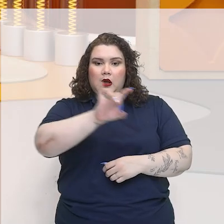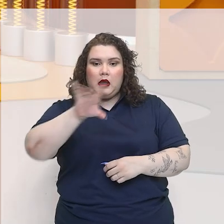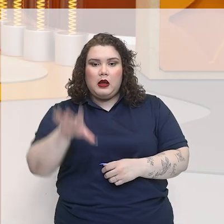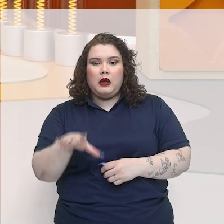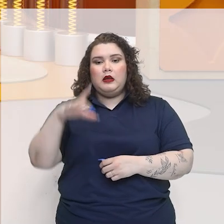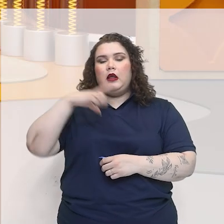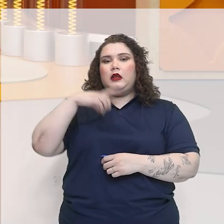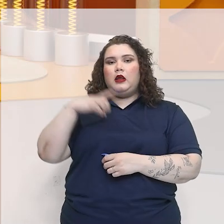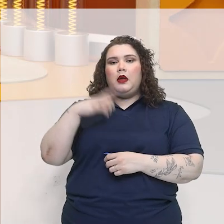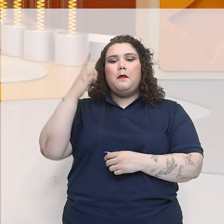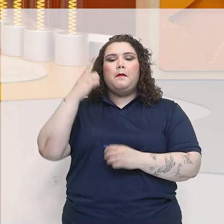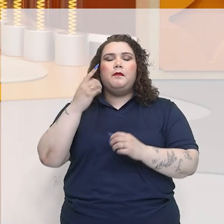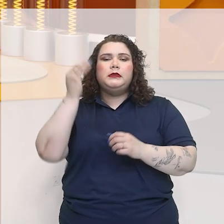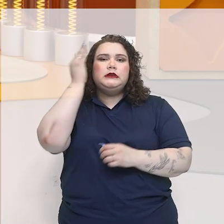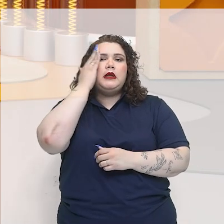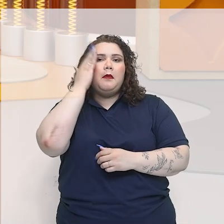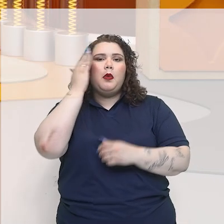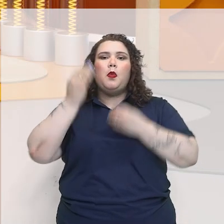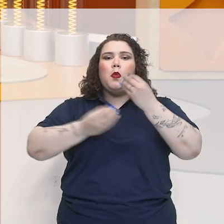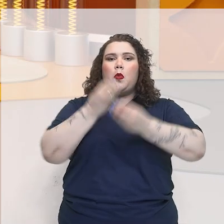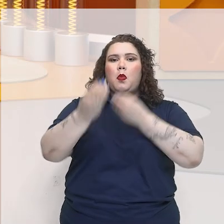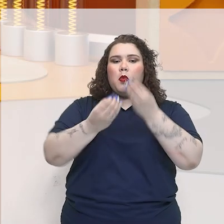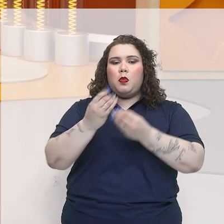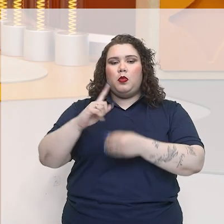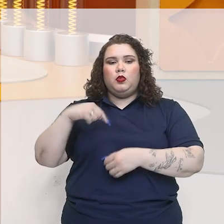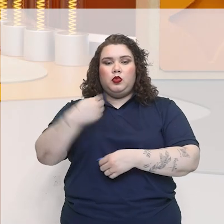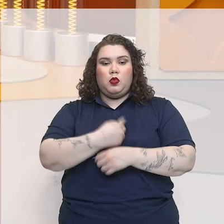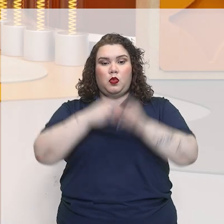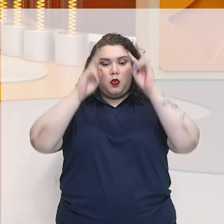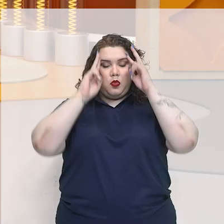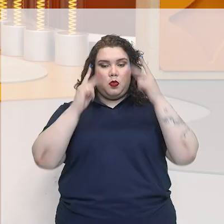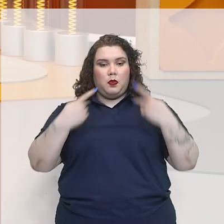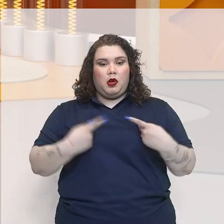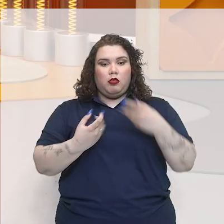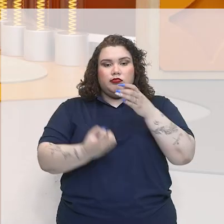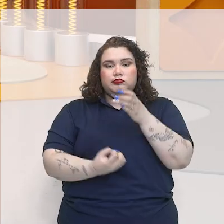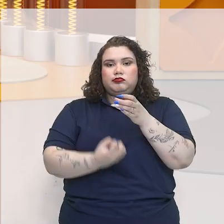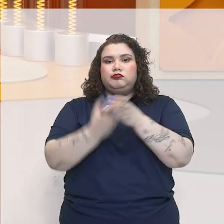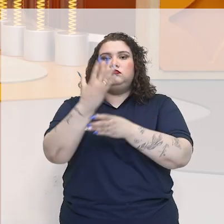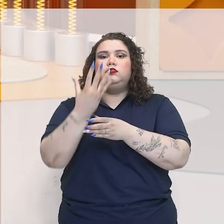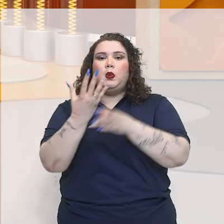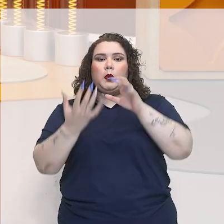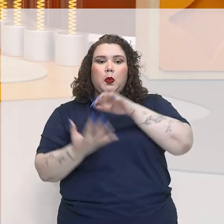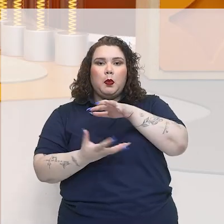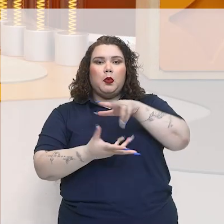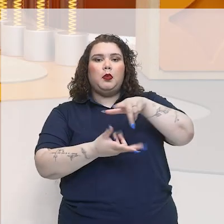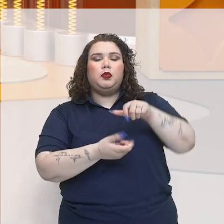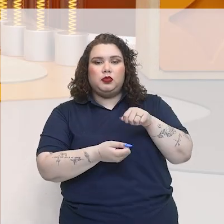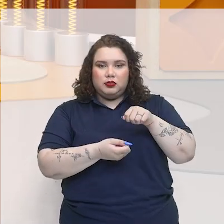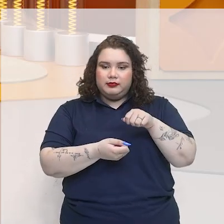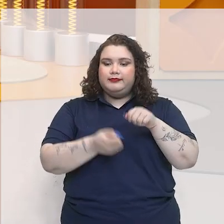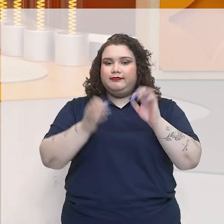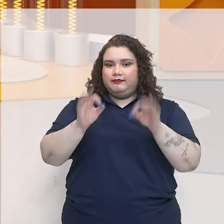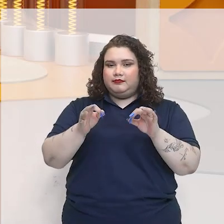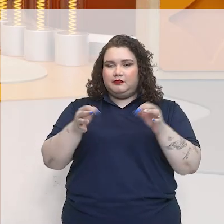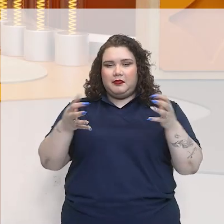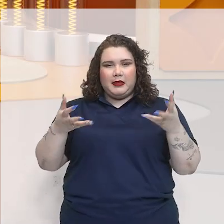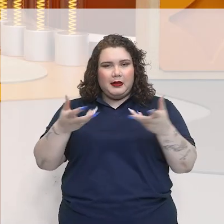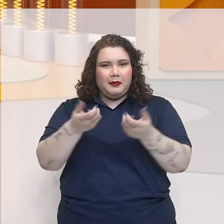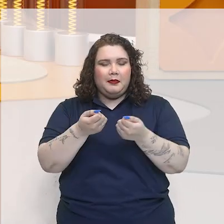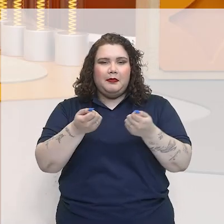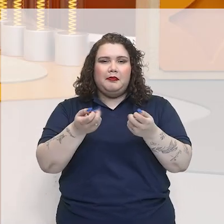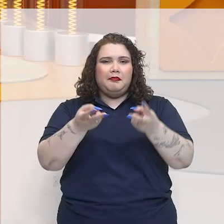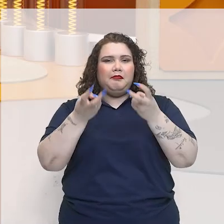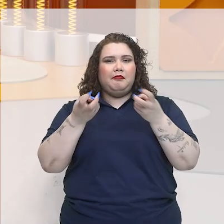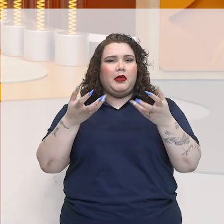gente como, então, que nós surgimos, os seres humanos surgiram, então, aí no nosso planeta. Olha que lindinho, nós temos aqui,